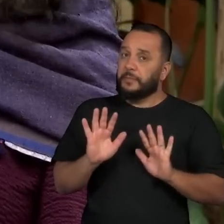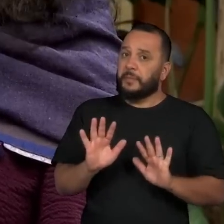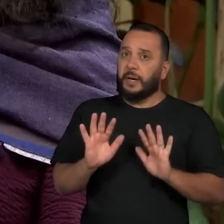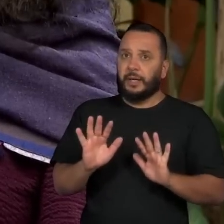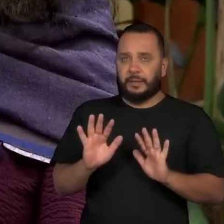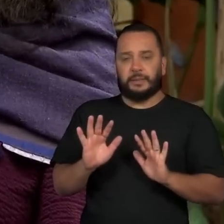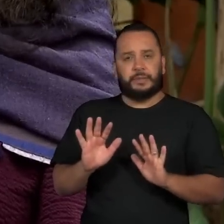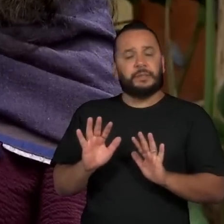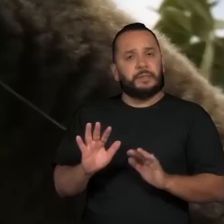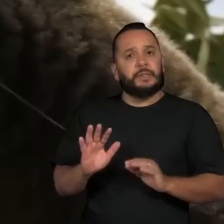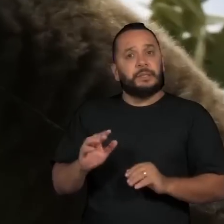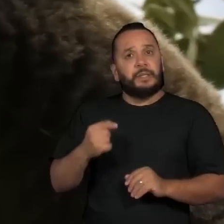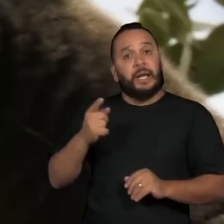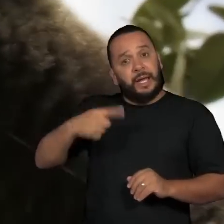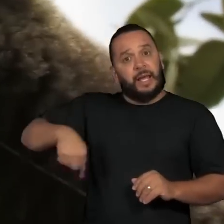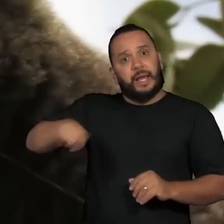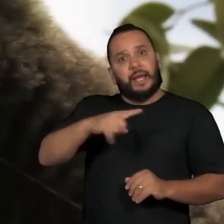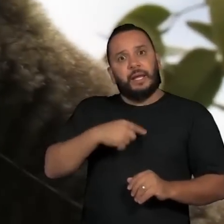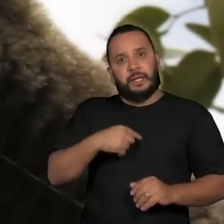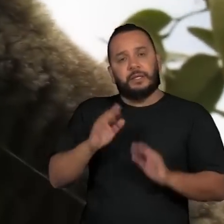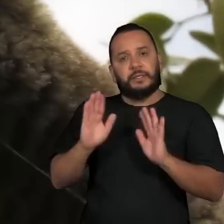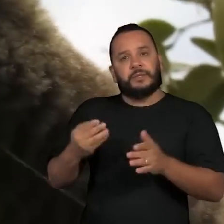de 1.000 indivíduos.